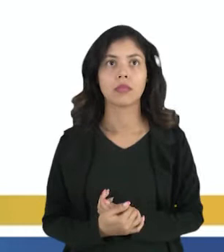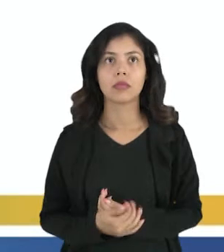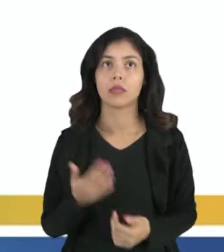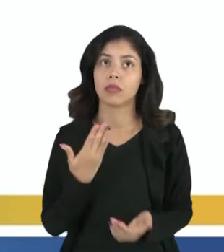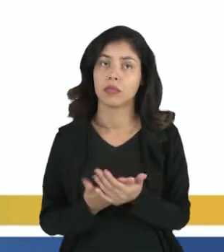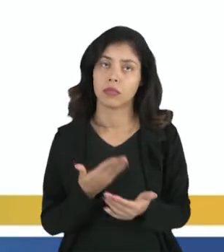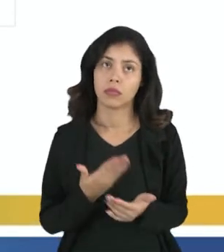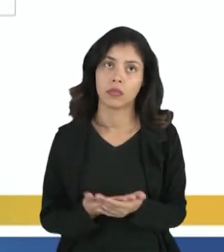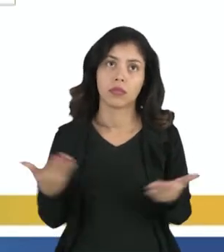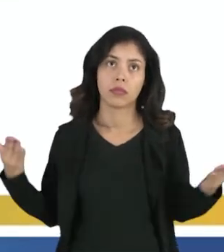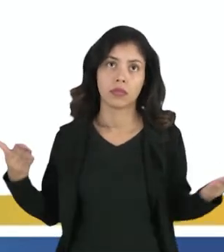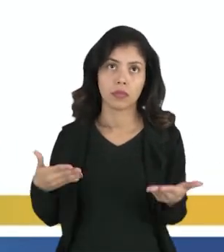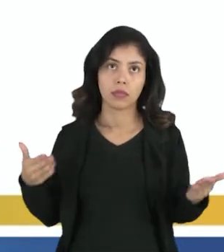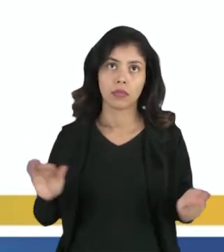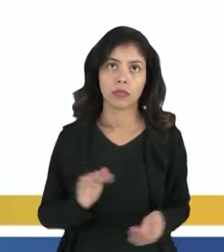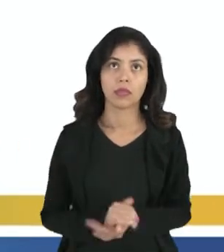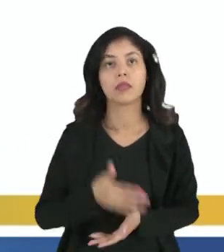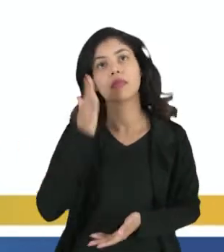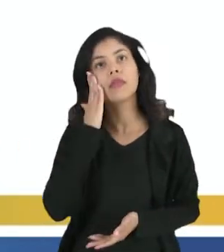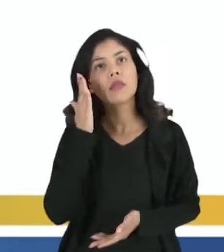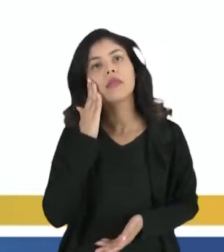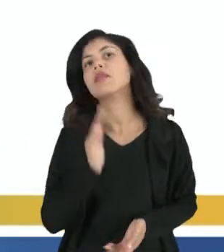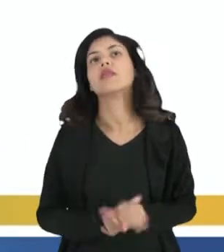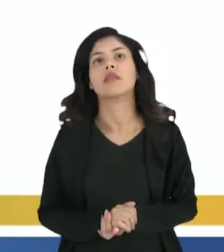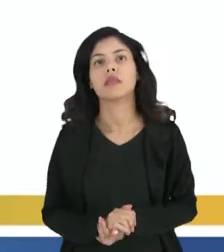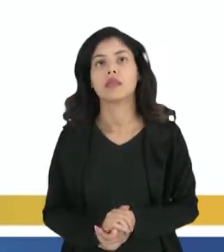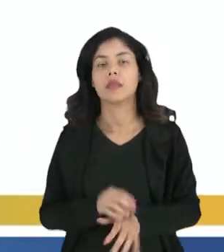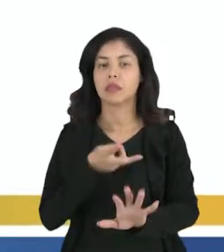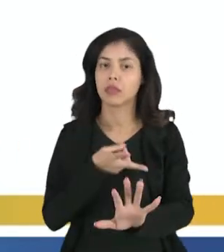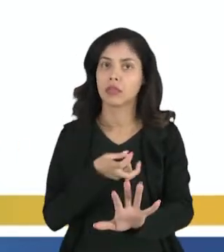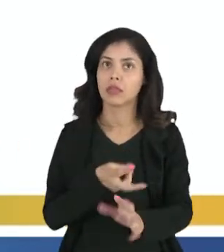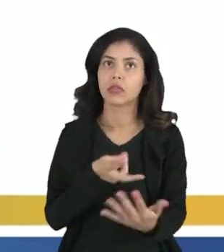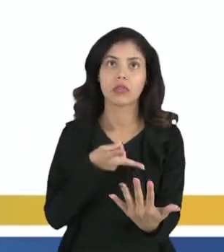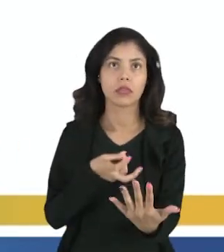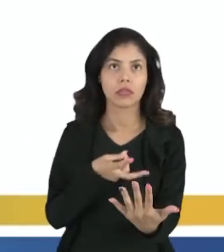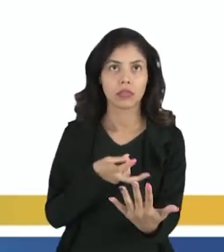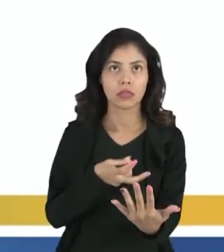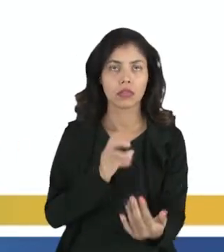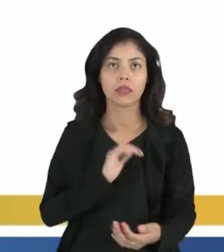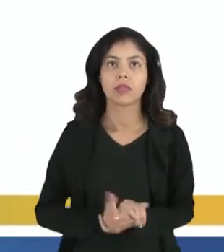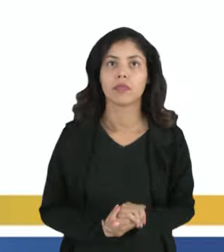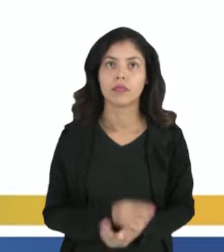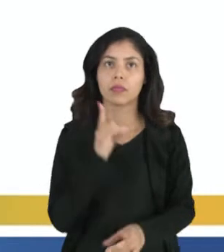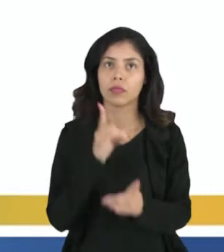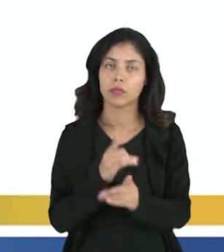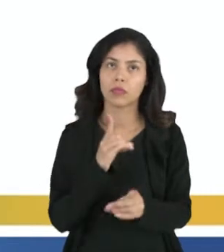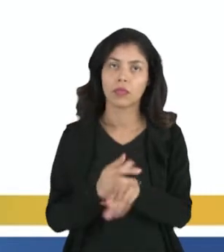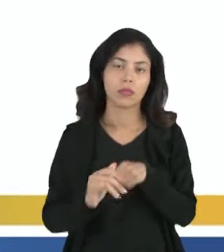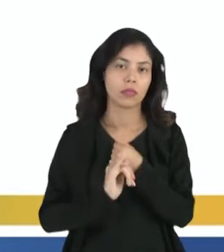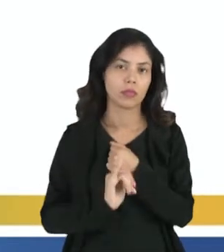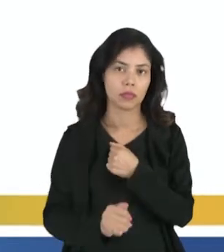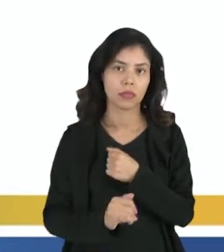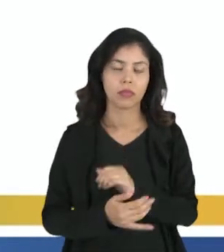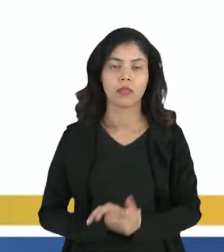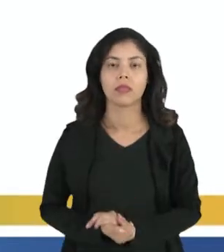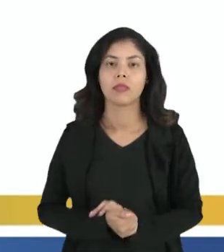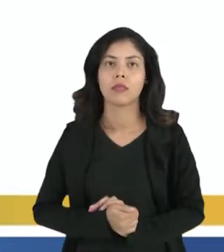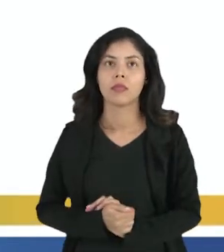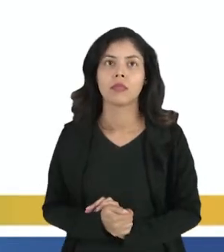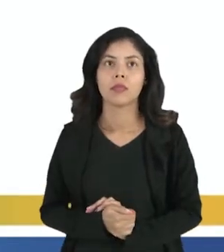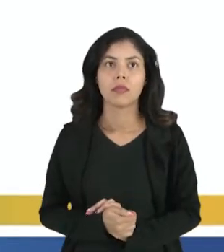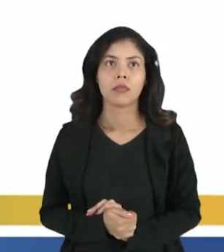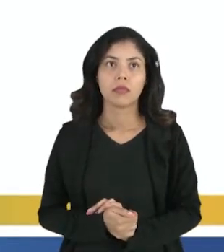crônica. Na aula de hoje, vamos entender o sentido conotativo e o sentido denotativo e identificar em uma